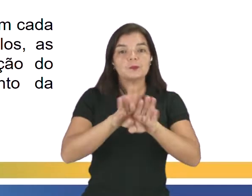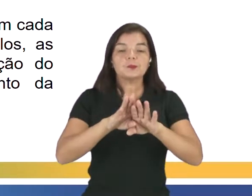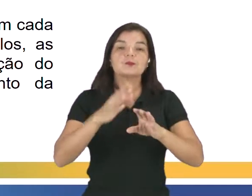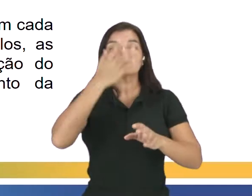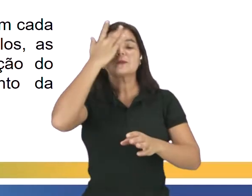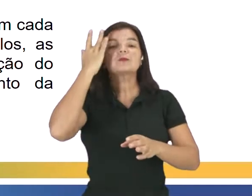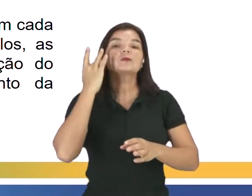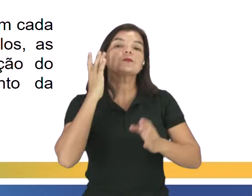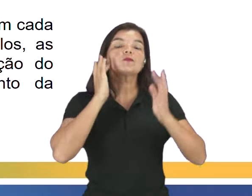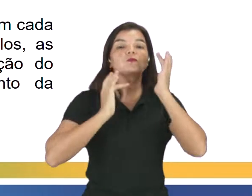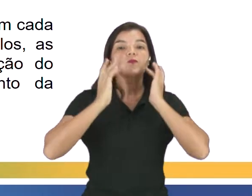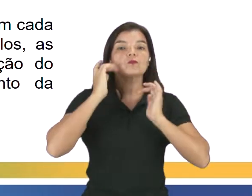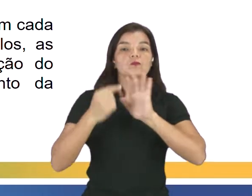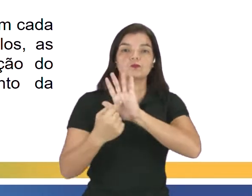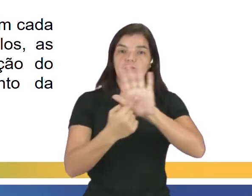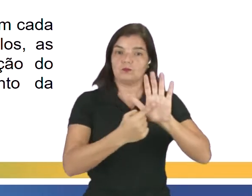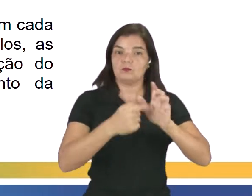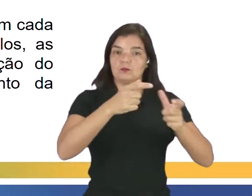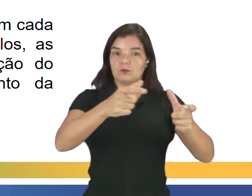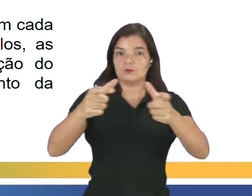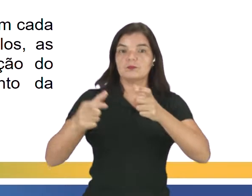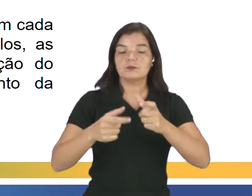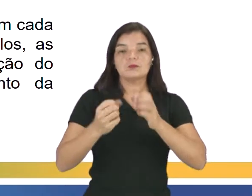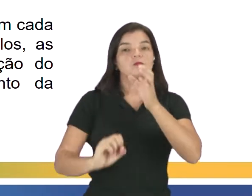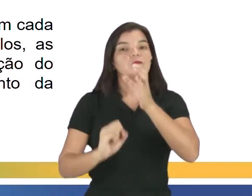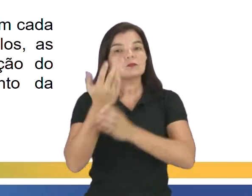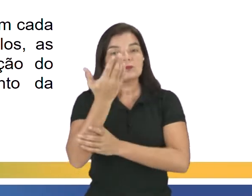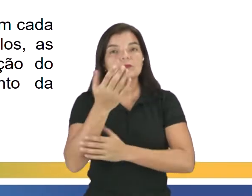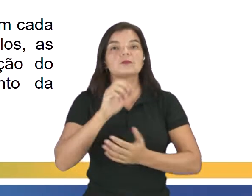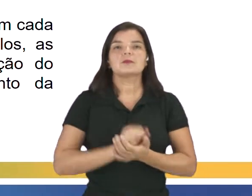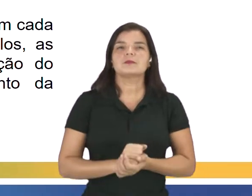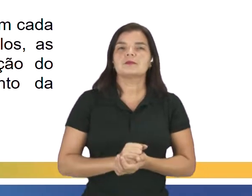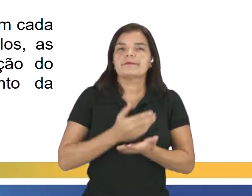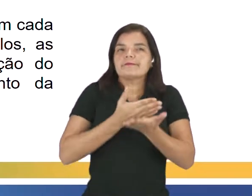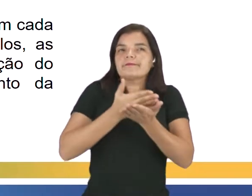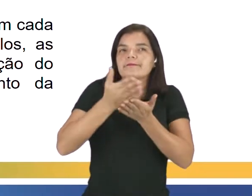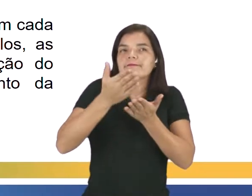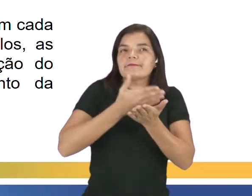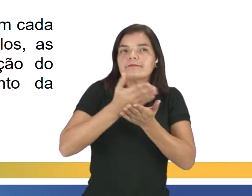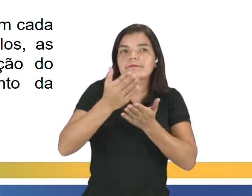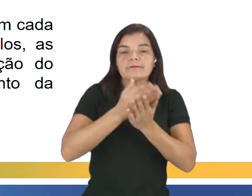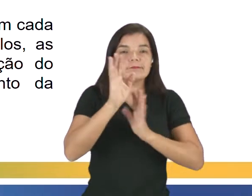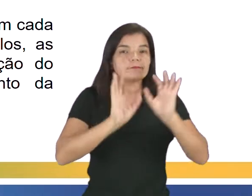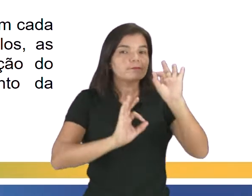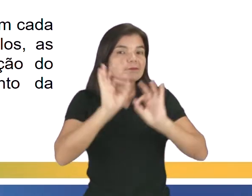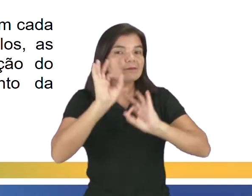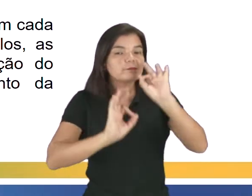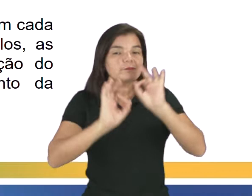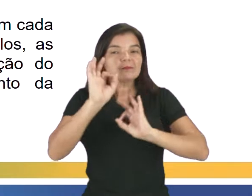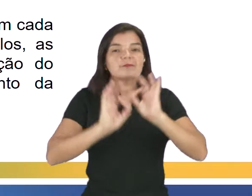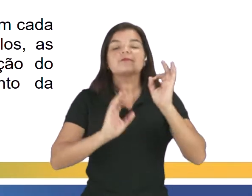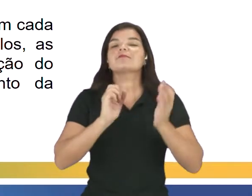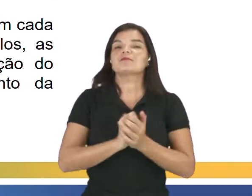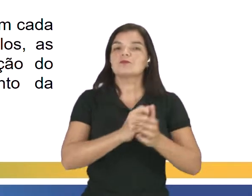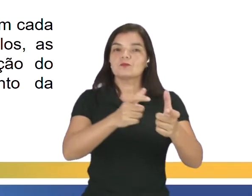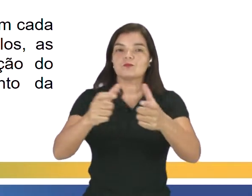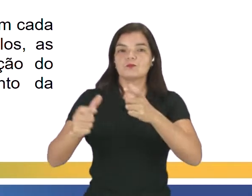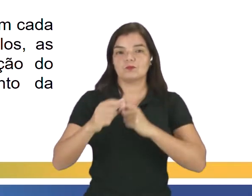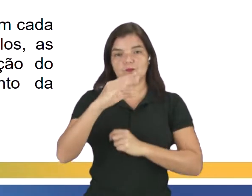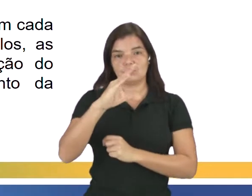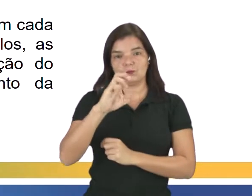espetáculos, as relações espaciais criadas surgiram a partir da organização do